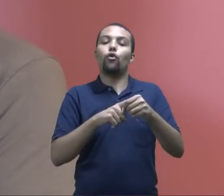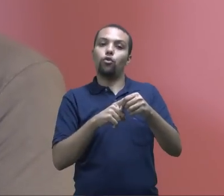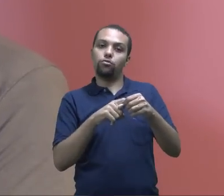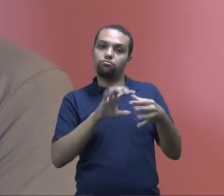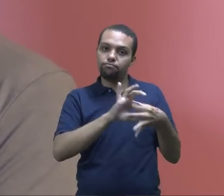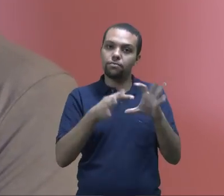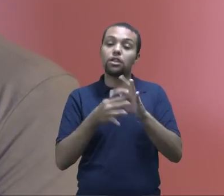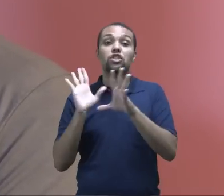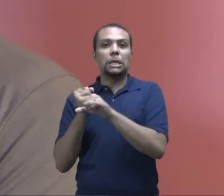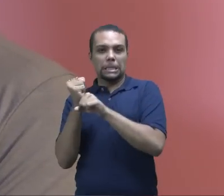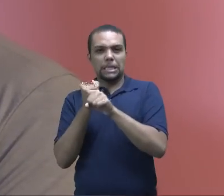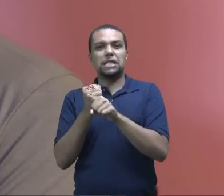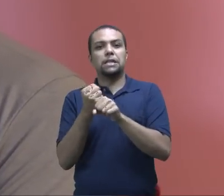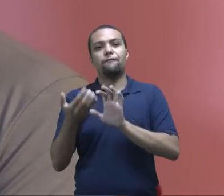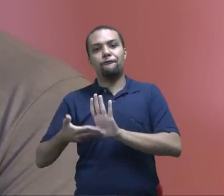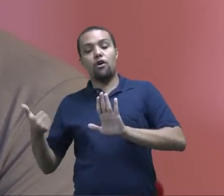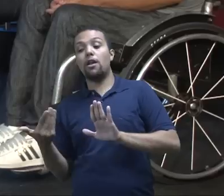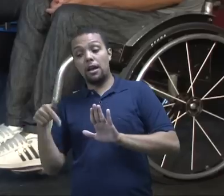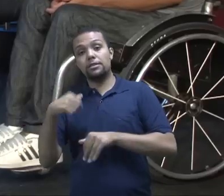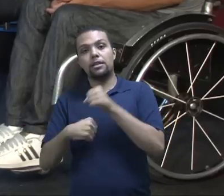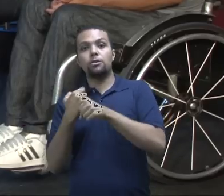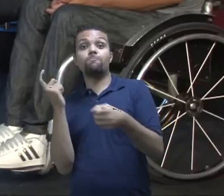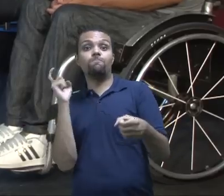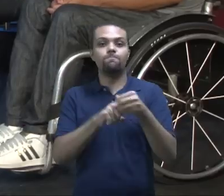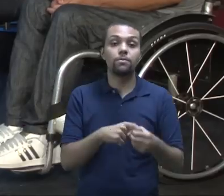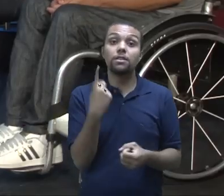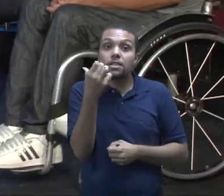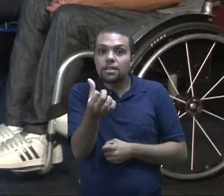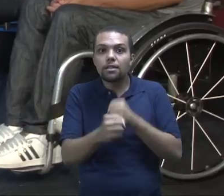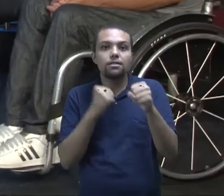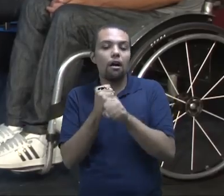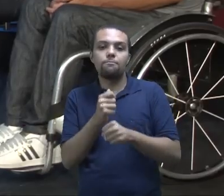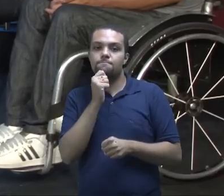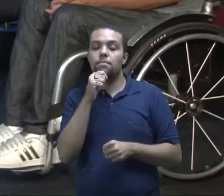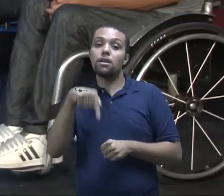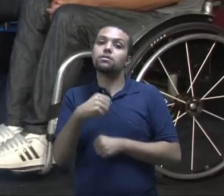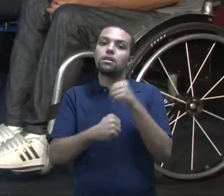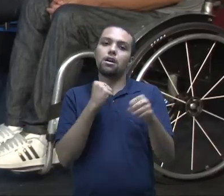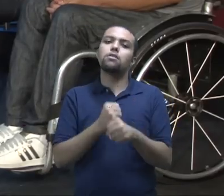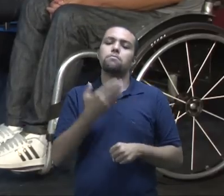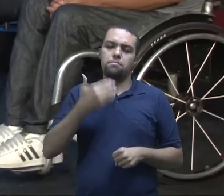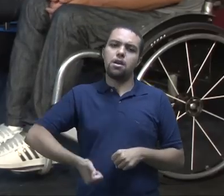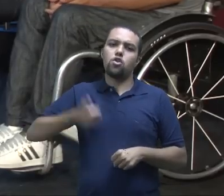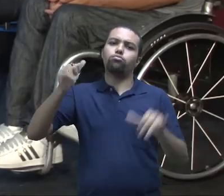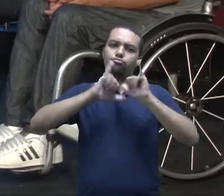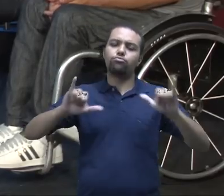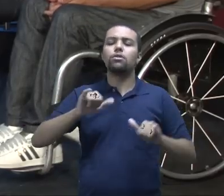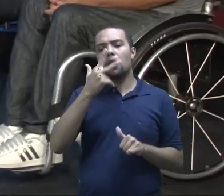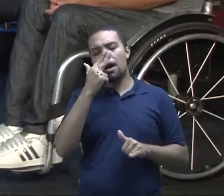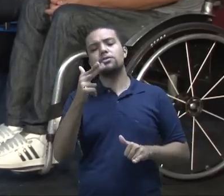Olimpíadas. Depois de muitos anos. Então, acho que a divulgação vai ser... anos, não é? A divulgação vai ser melhor.